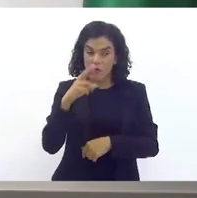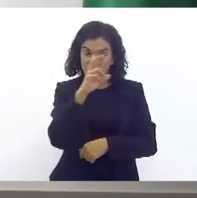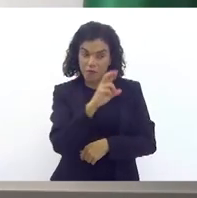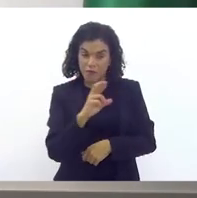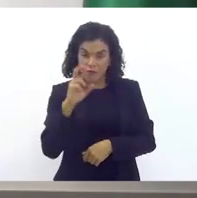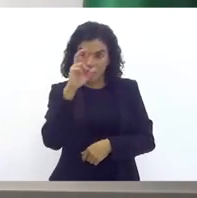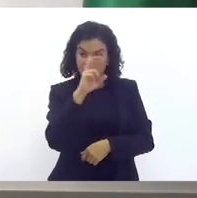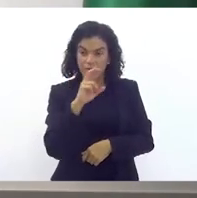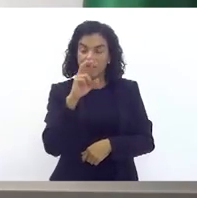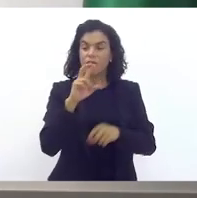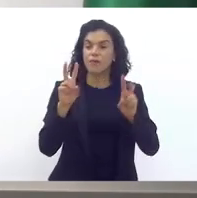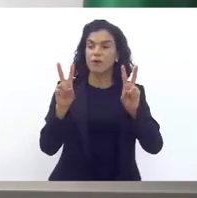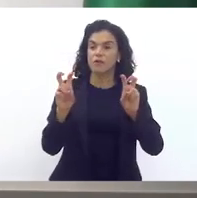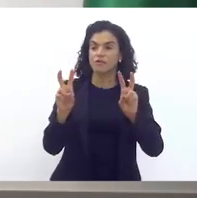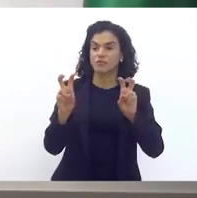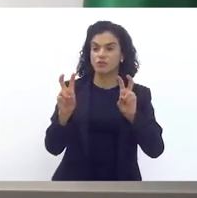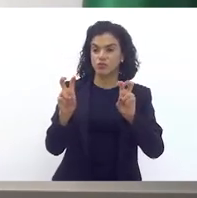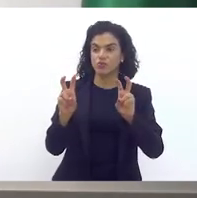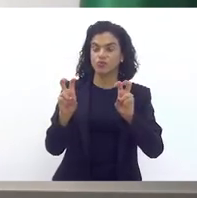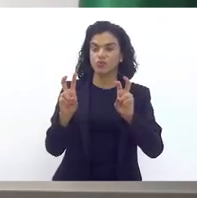o assunto já aqui